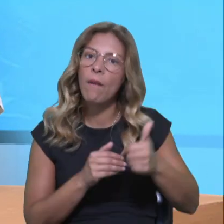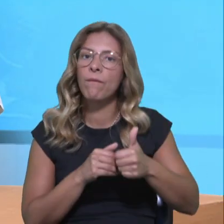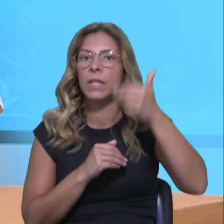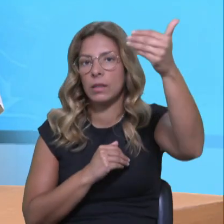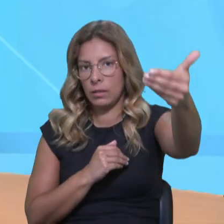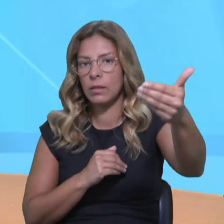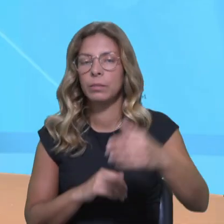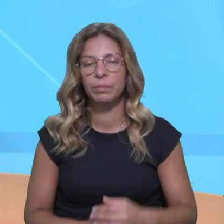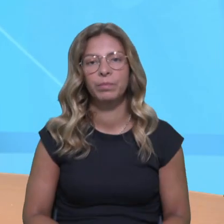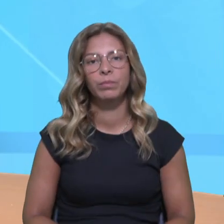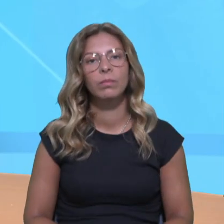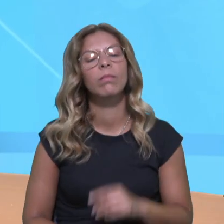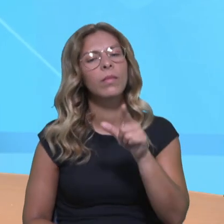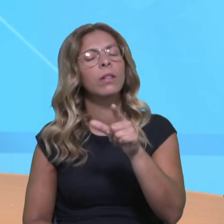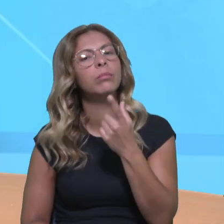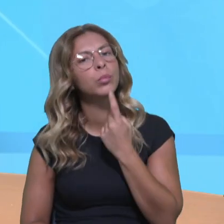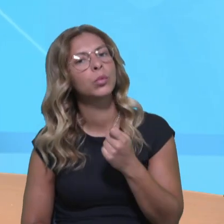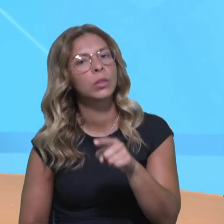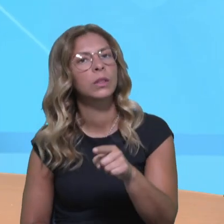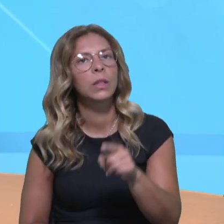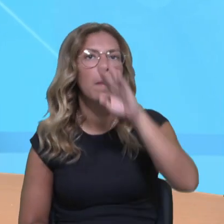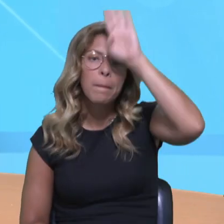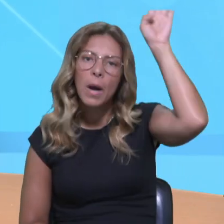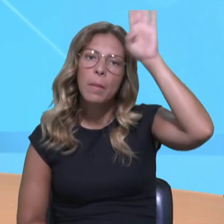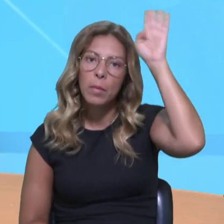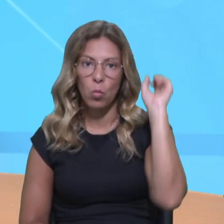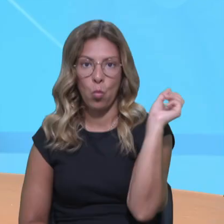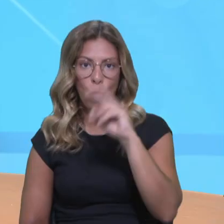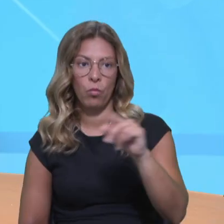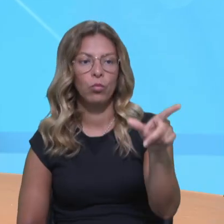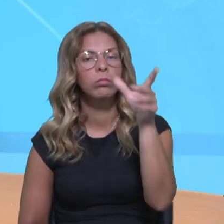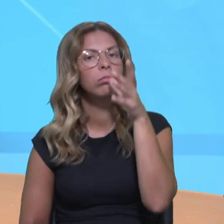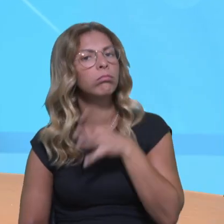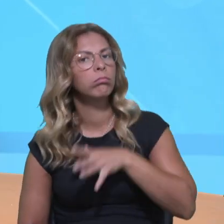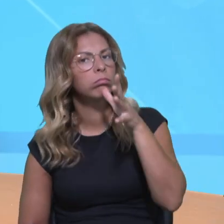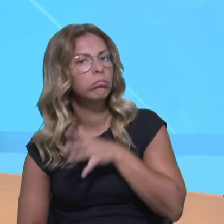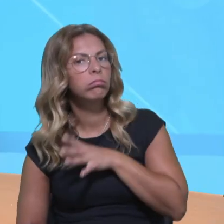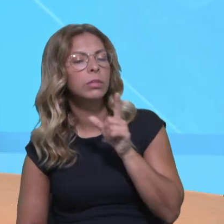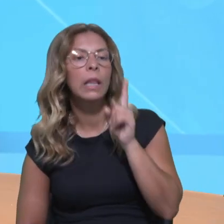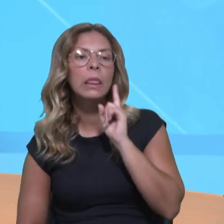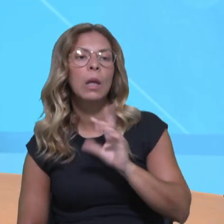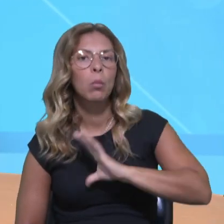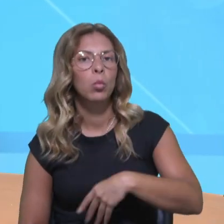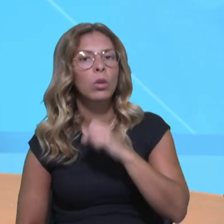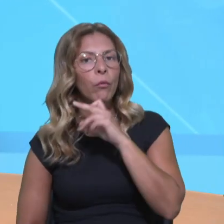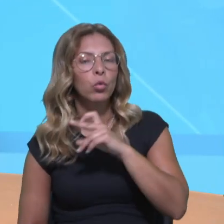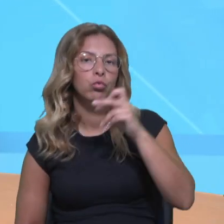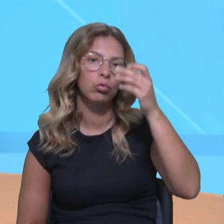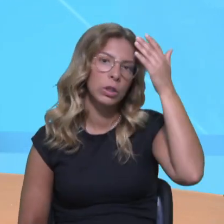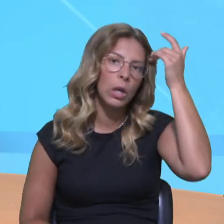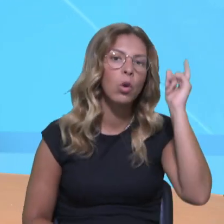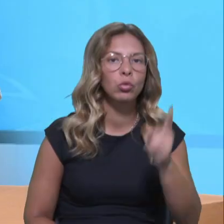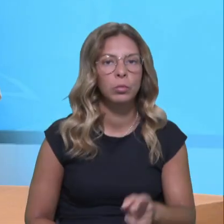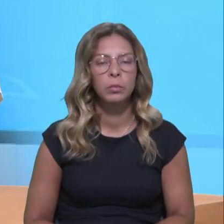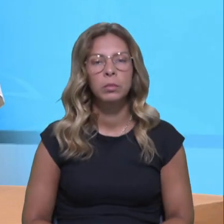Padre Francisco Ruivo, o que é que o Papa Leão XIV nos diz na mensagem para este Dia Mundial dos Idosos e dos Avós? Há